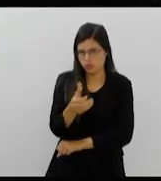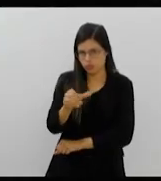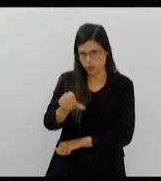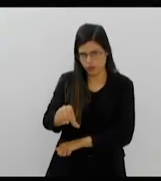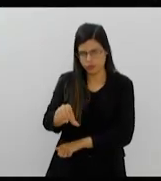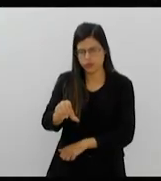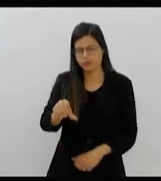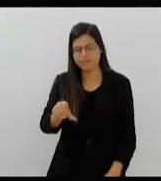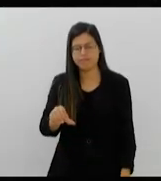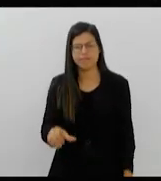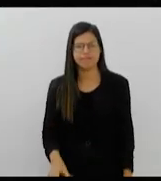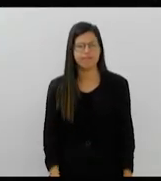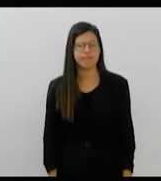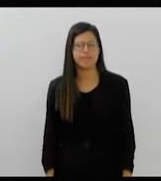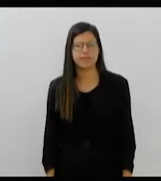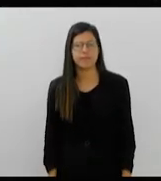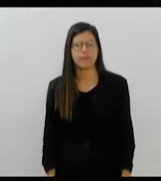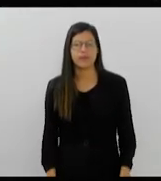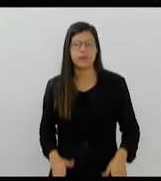Bom,